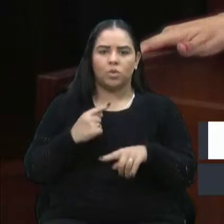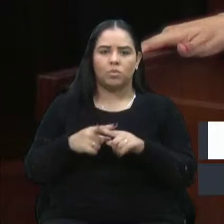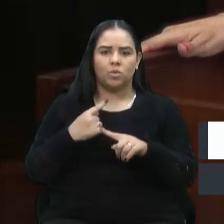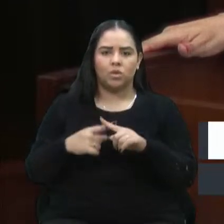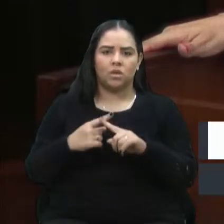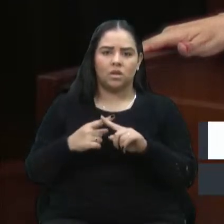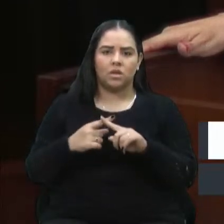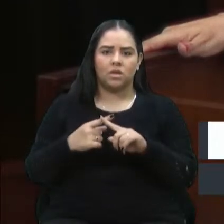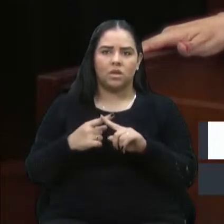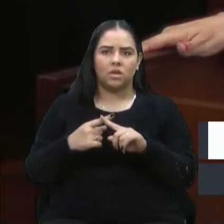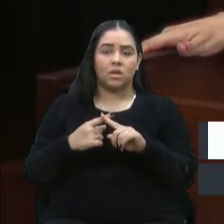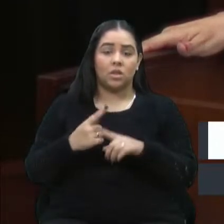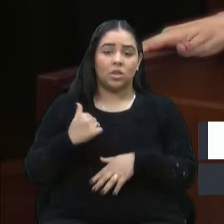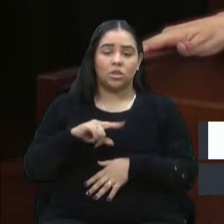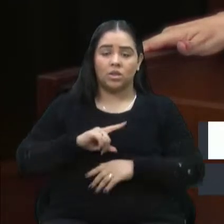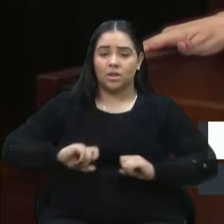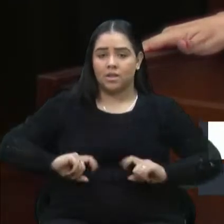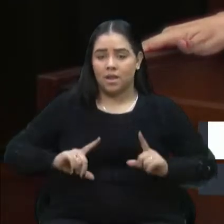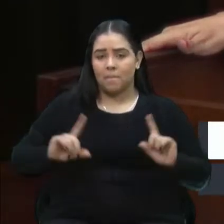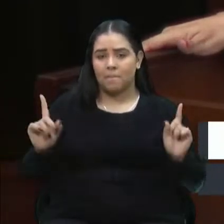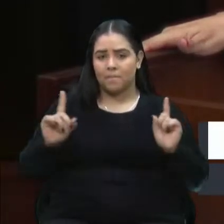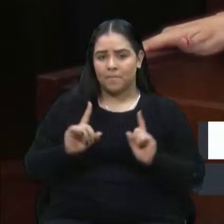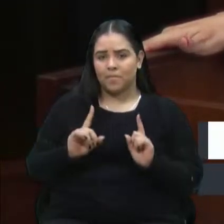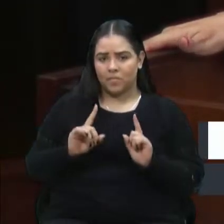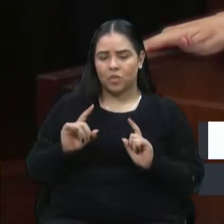gastar menos do que a gente